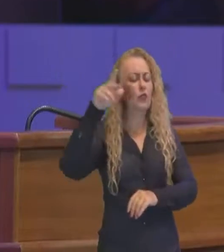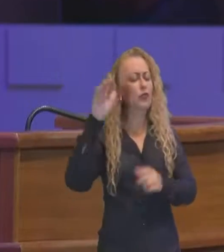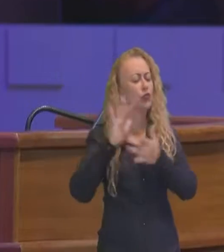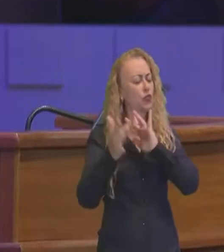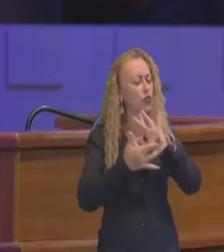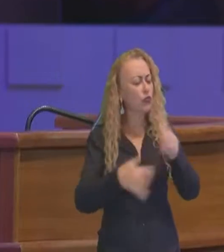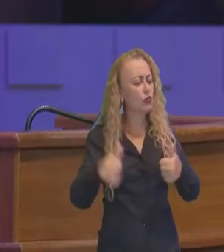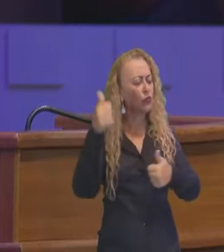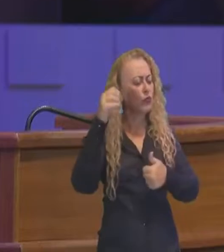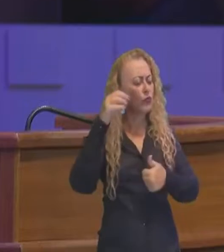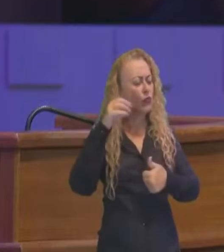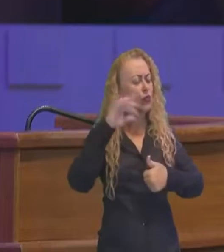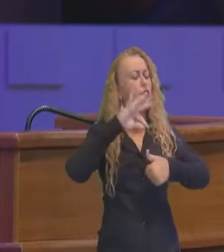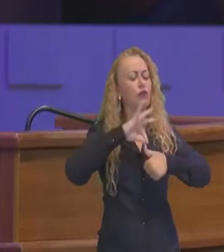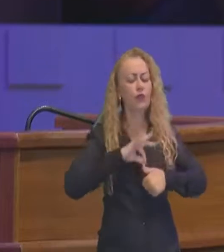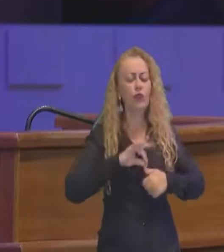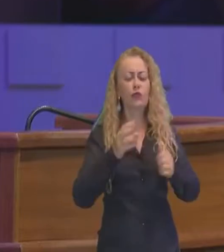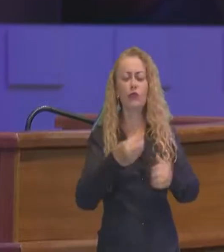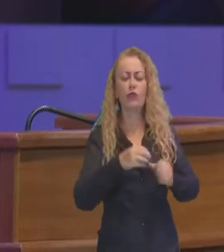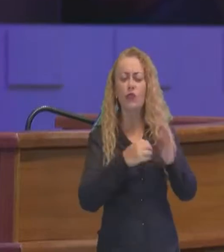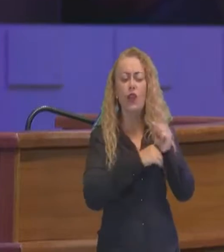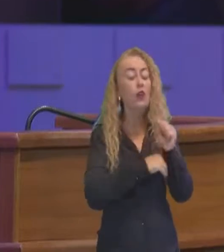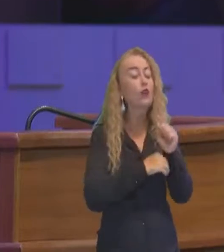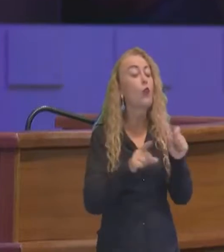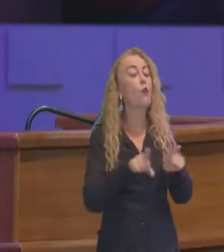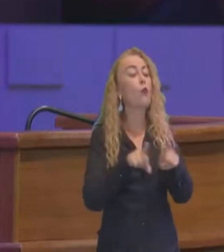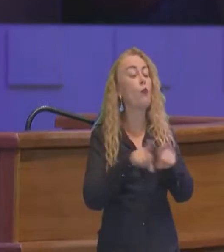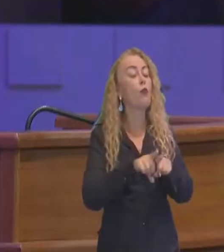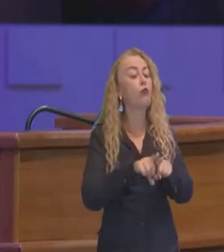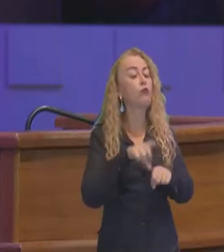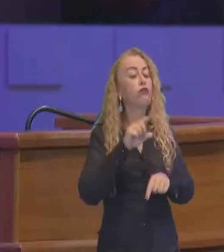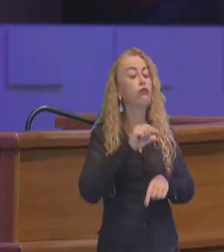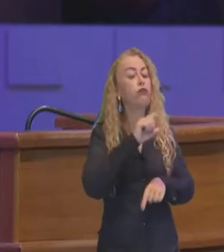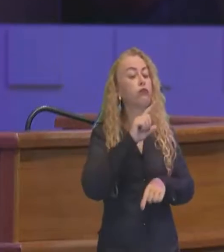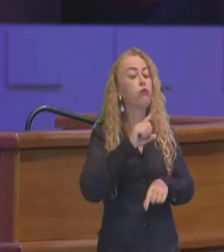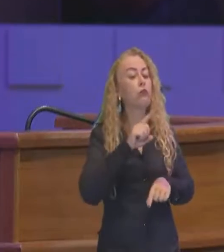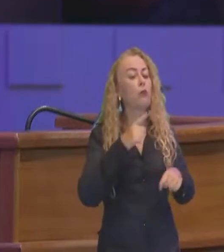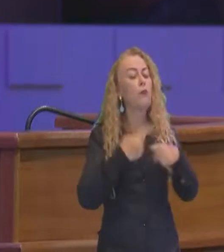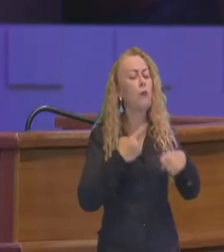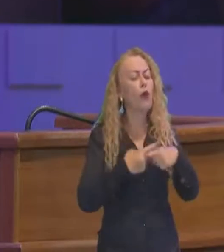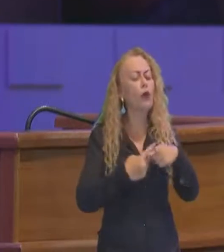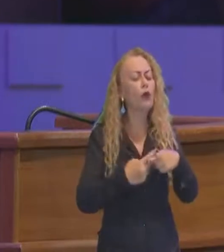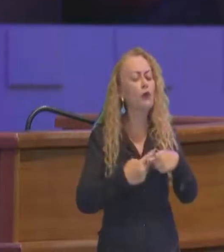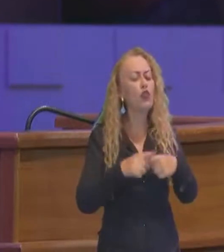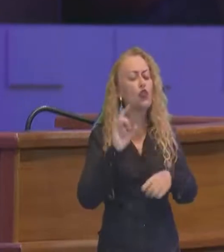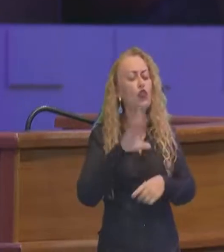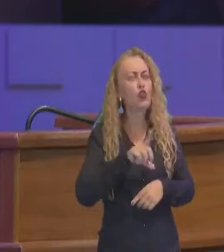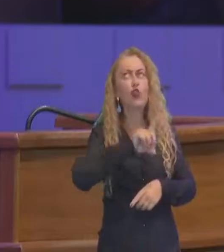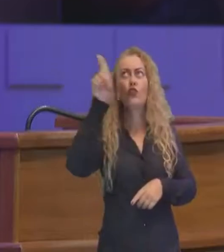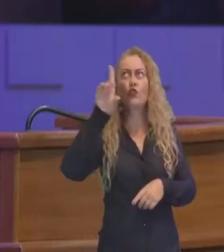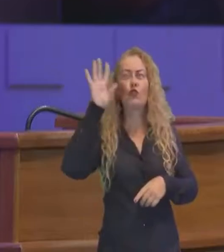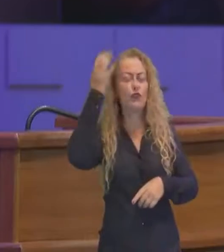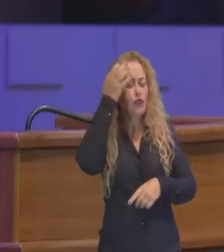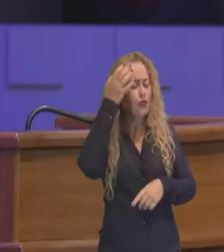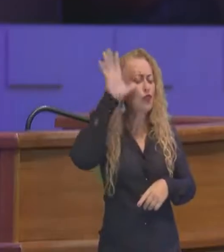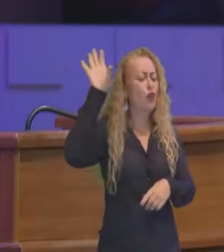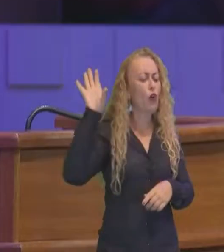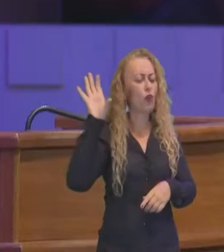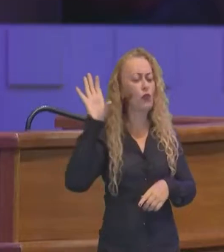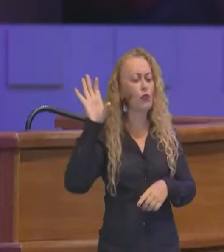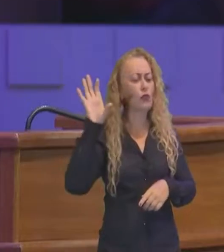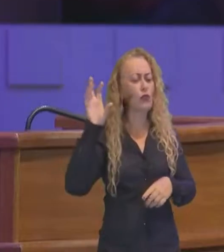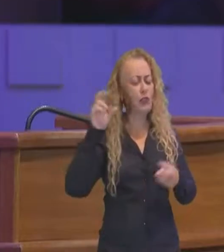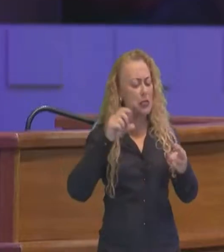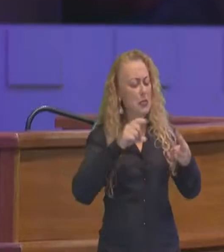é o segredo. Por que Jesus é o segredo? Porque só em Jesus nós encontramos a solução para os